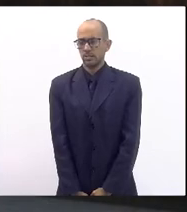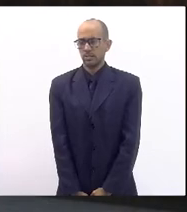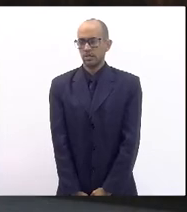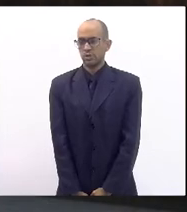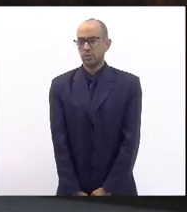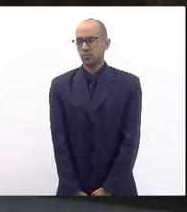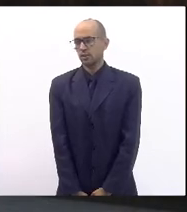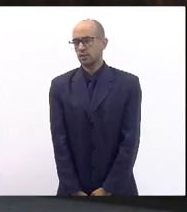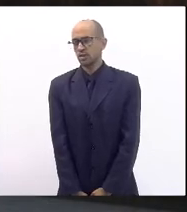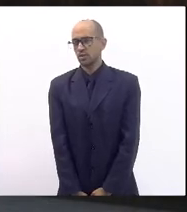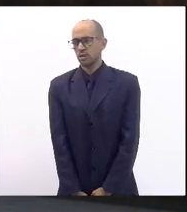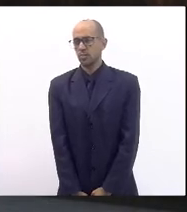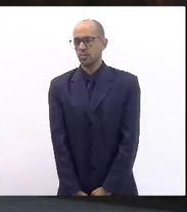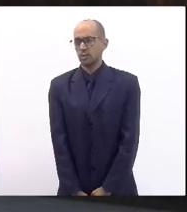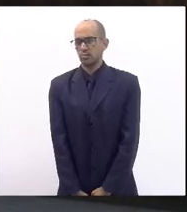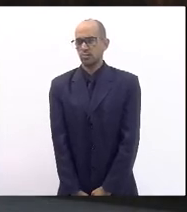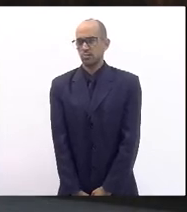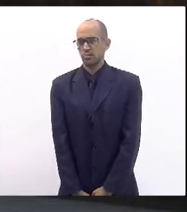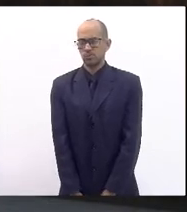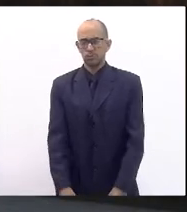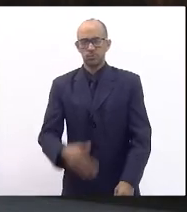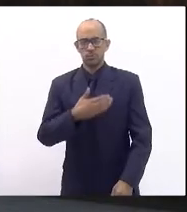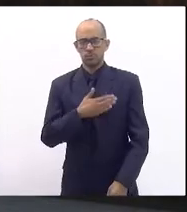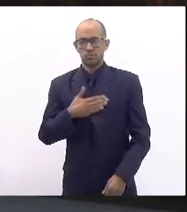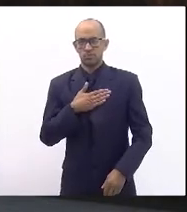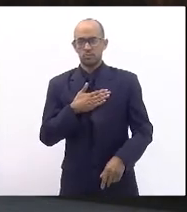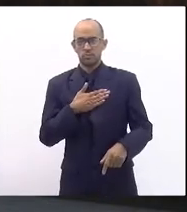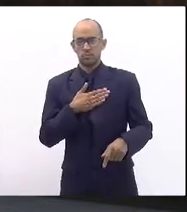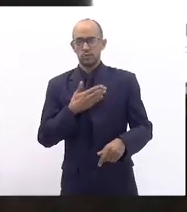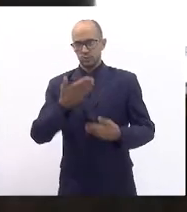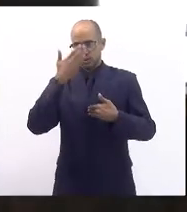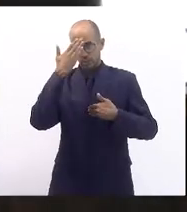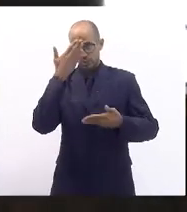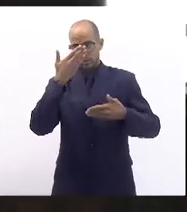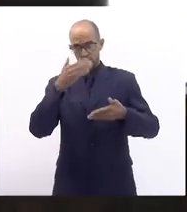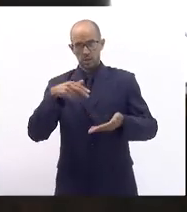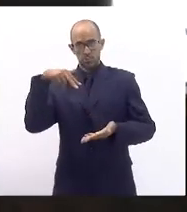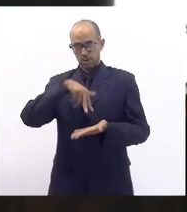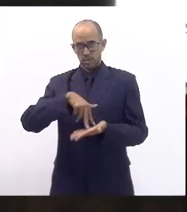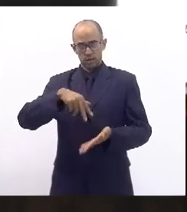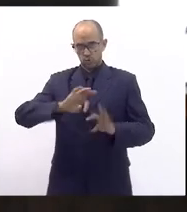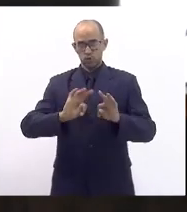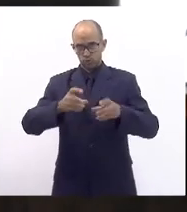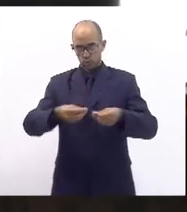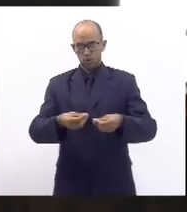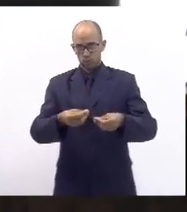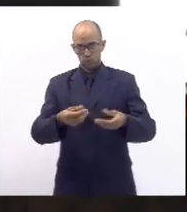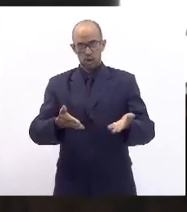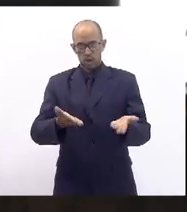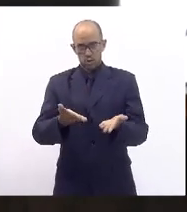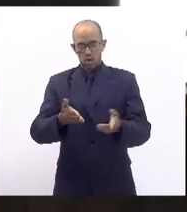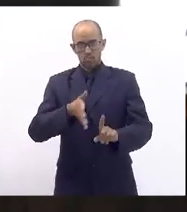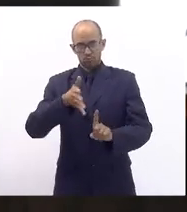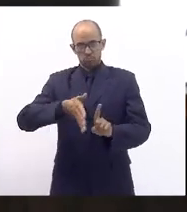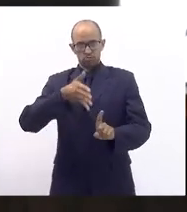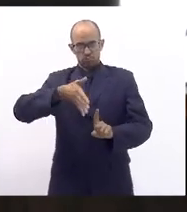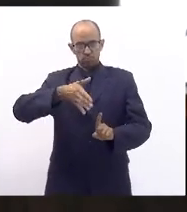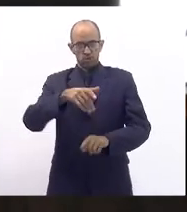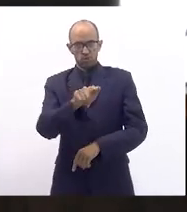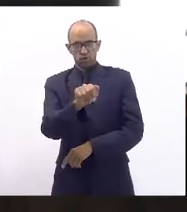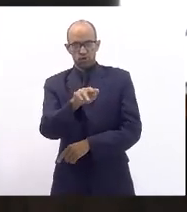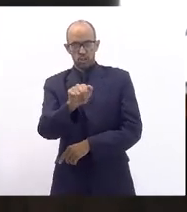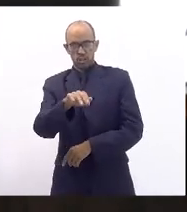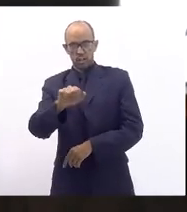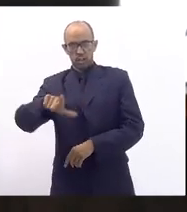eu gostaria mais uma vez de agradecer a presença de todos e vou passar a palavra o General